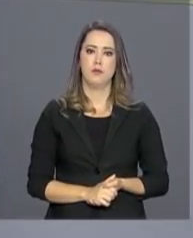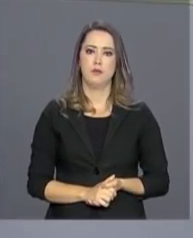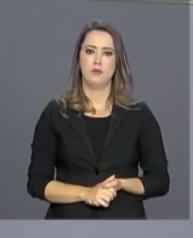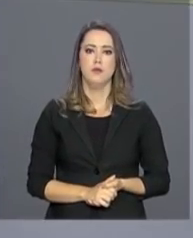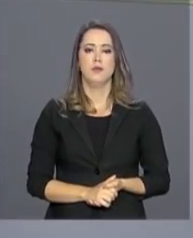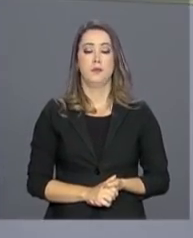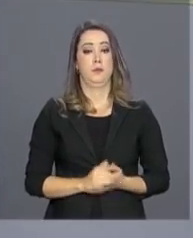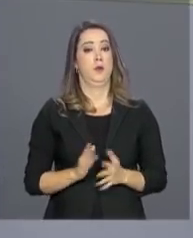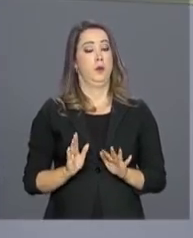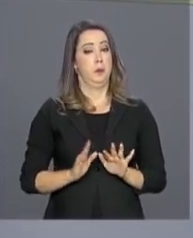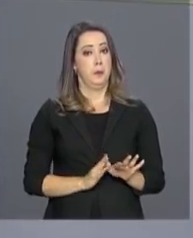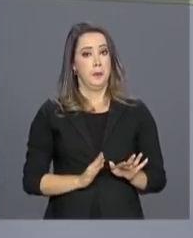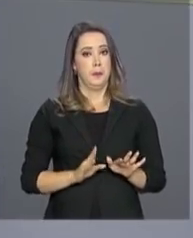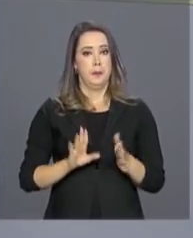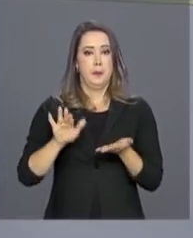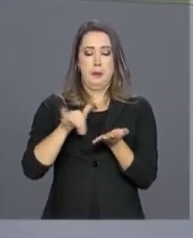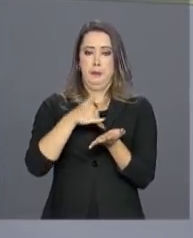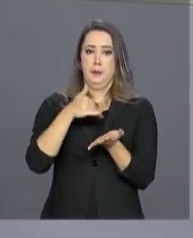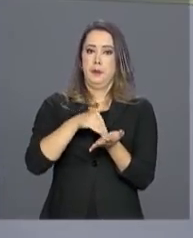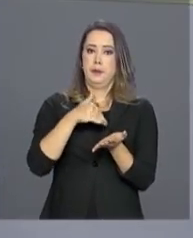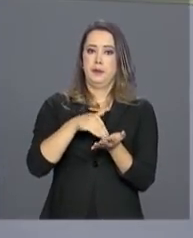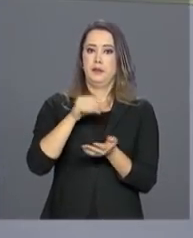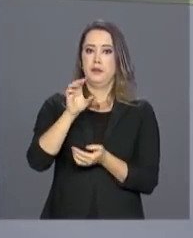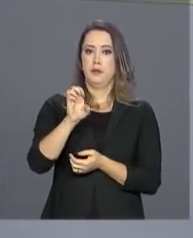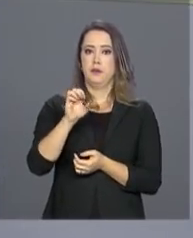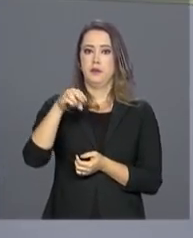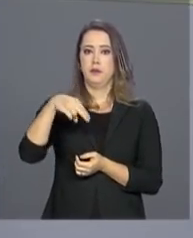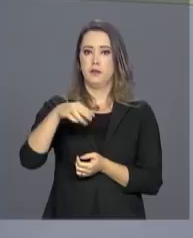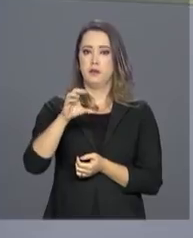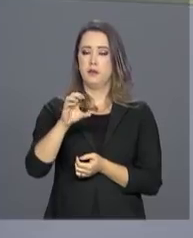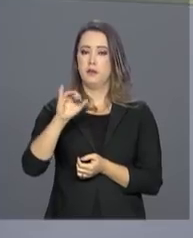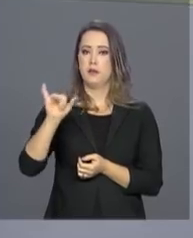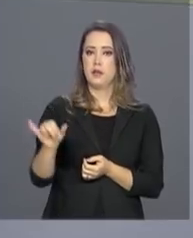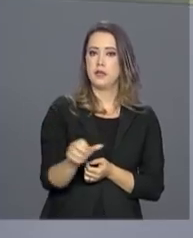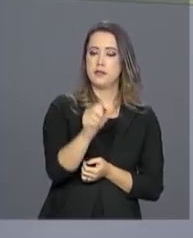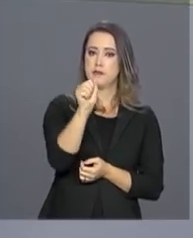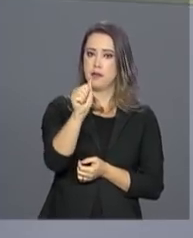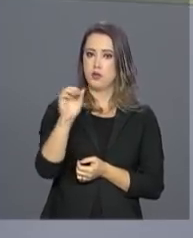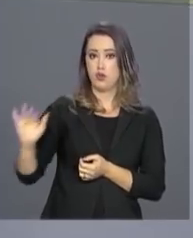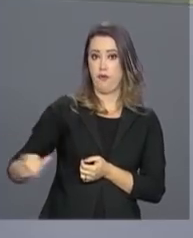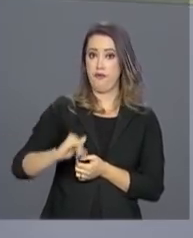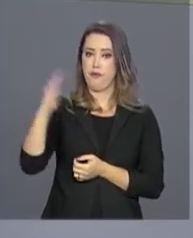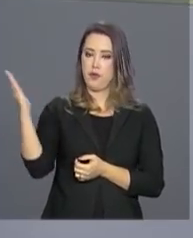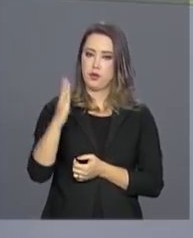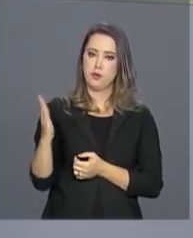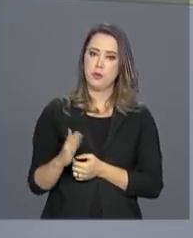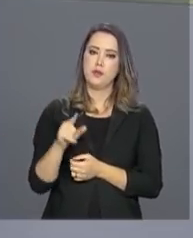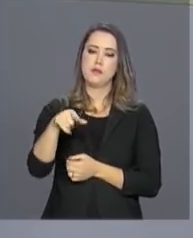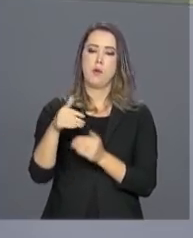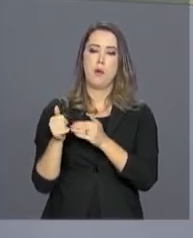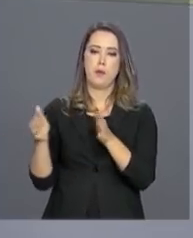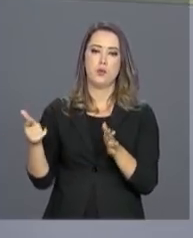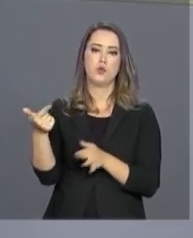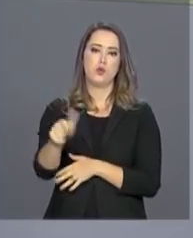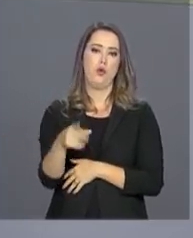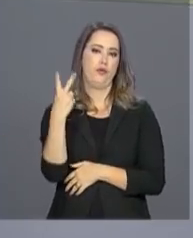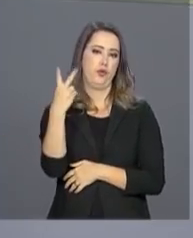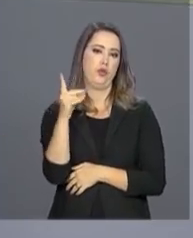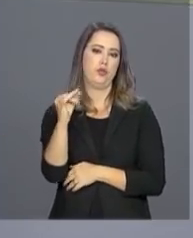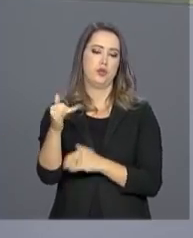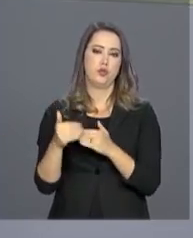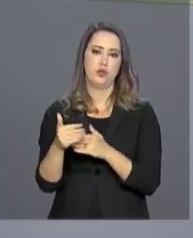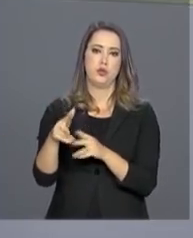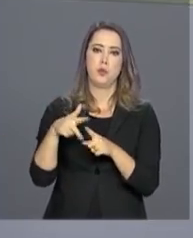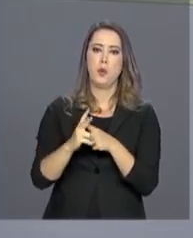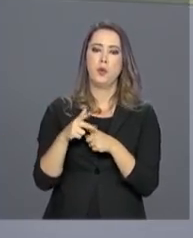para o enseja exterior foram reabertas por dois dias o sistema vai funcionar até amanhã para novos cadastros e também para a